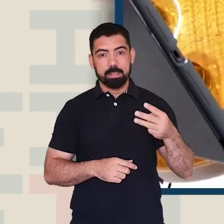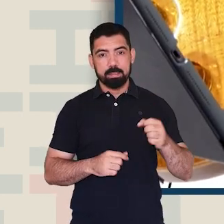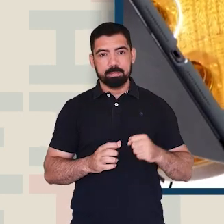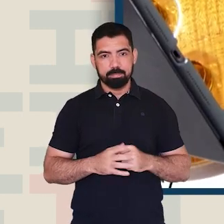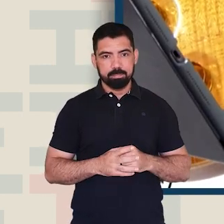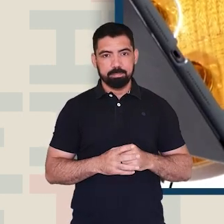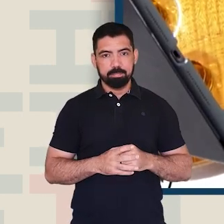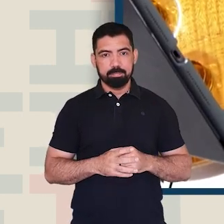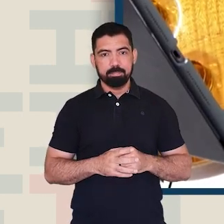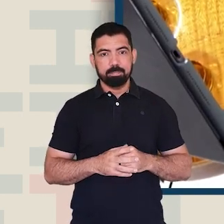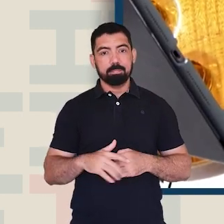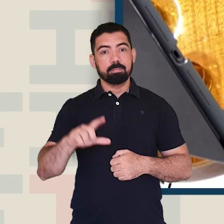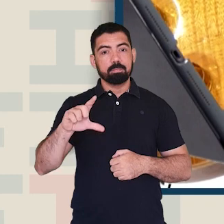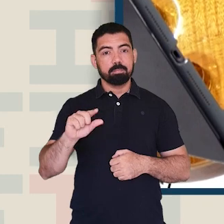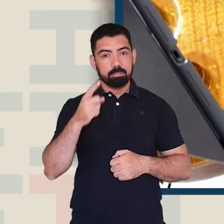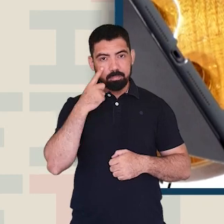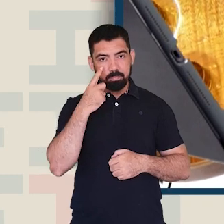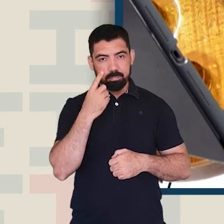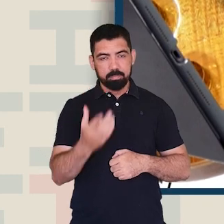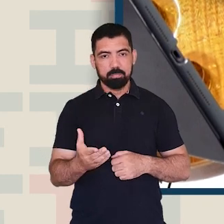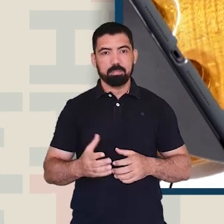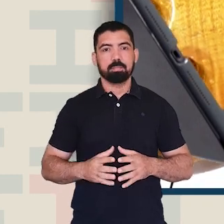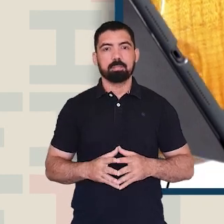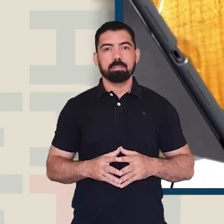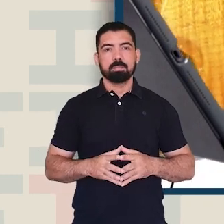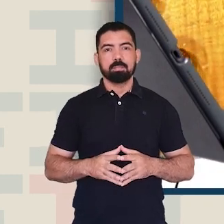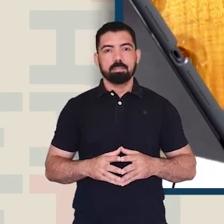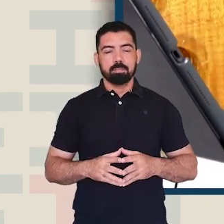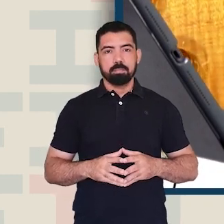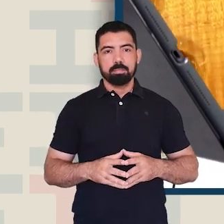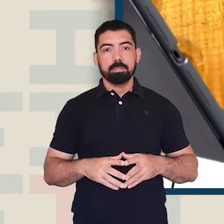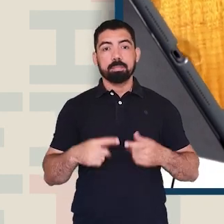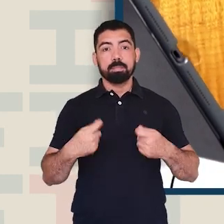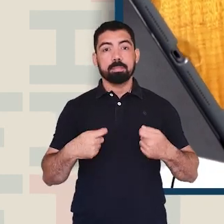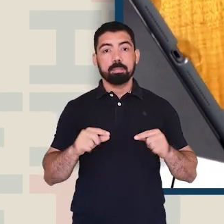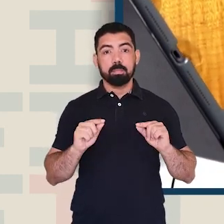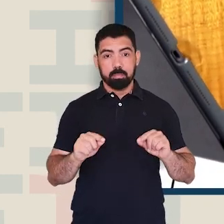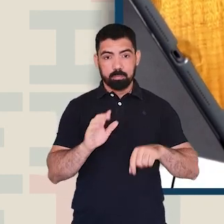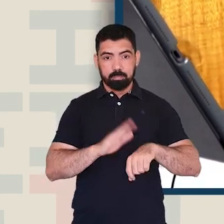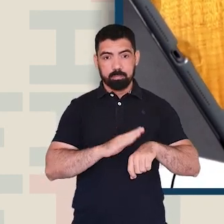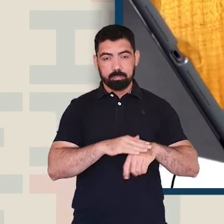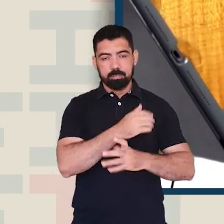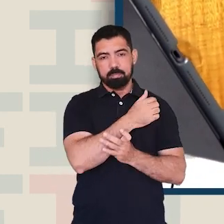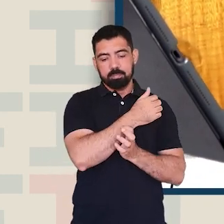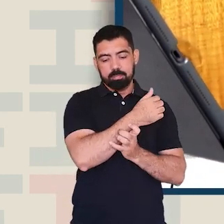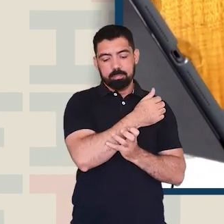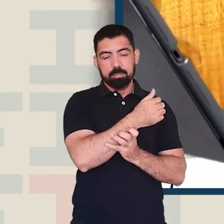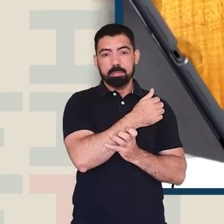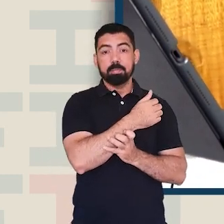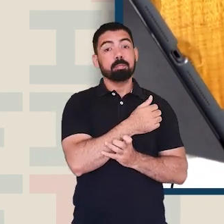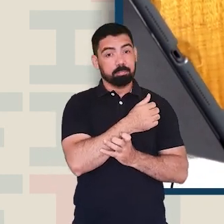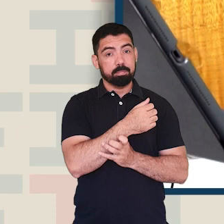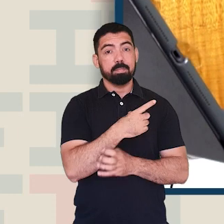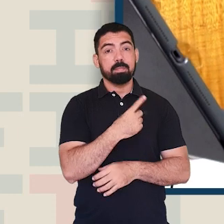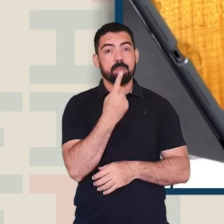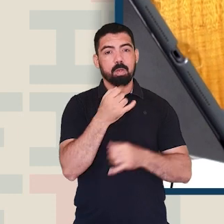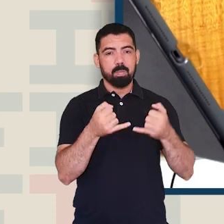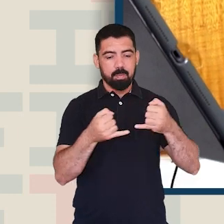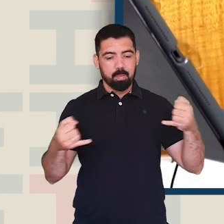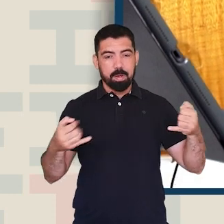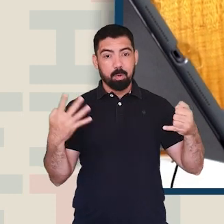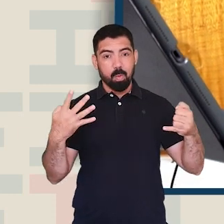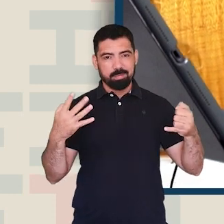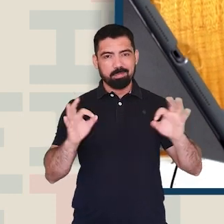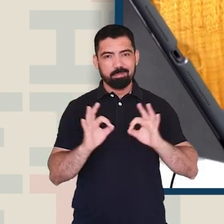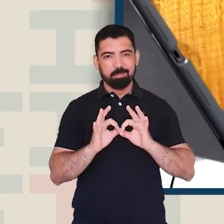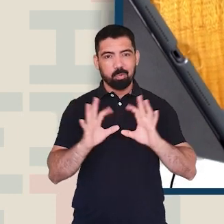está aqui, a gente diminui ela. Aí eu vou ter que botar um dedinho aqui, porque tá a corda solta, né? A quarta